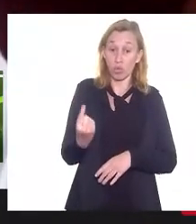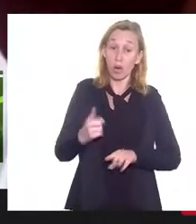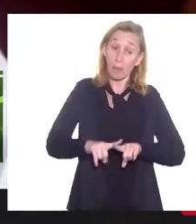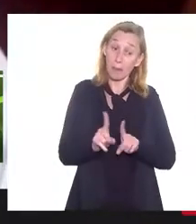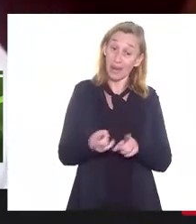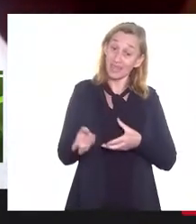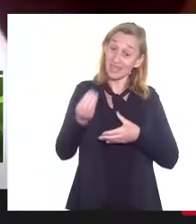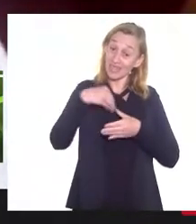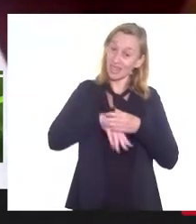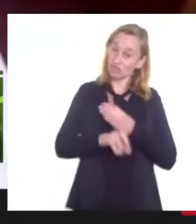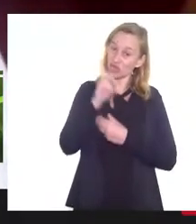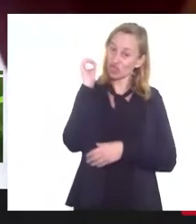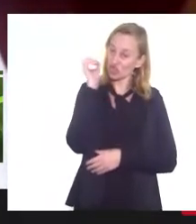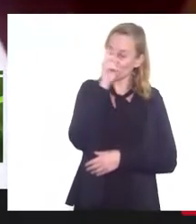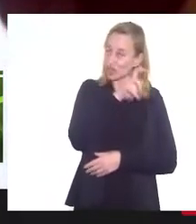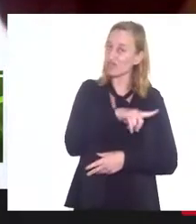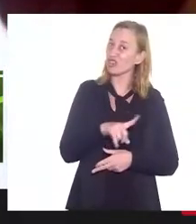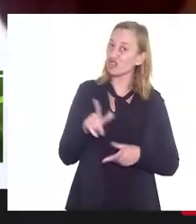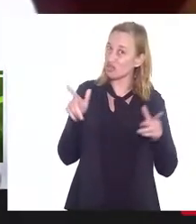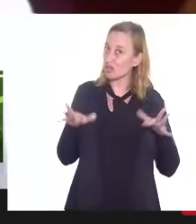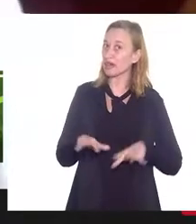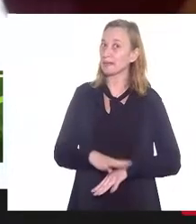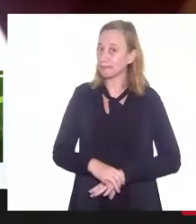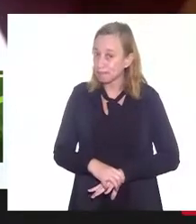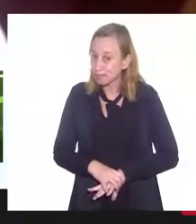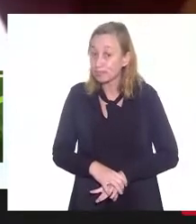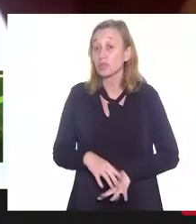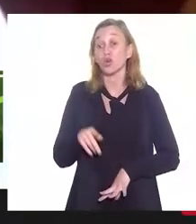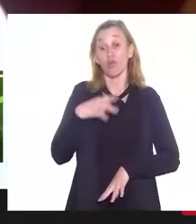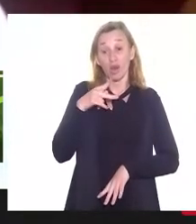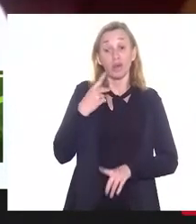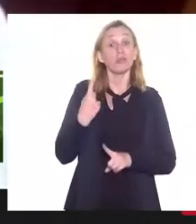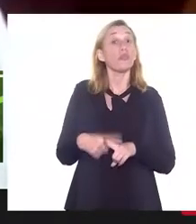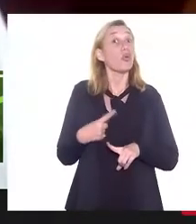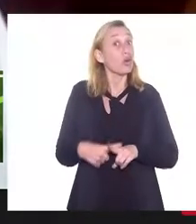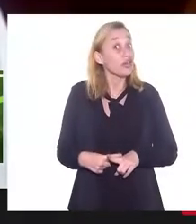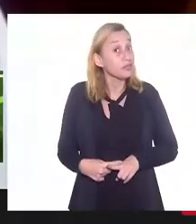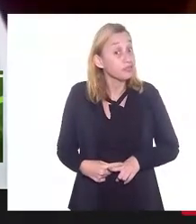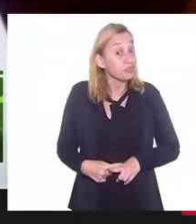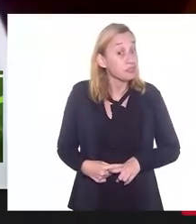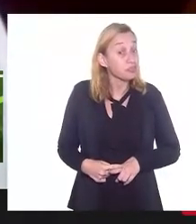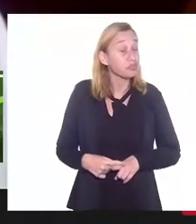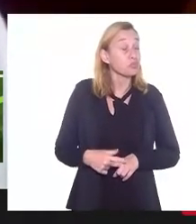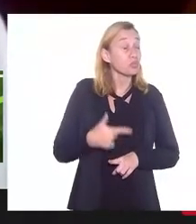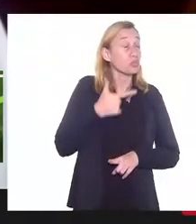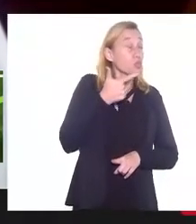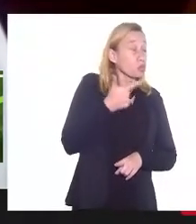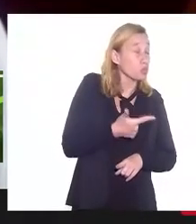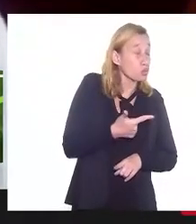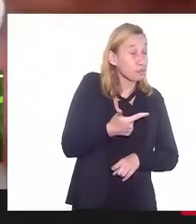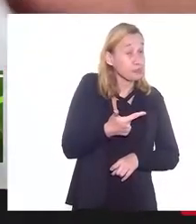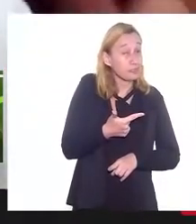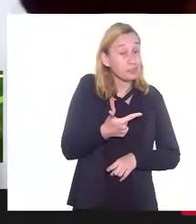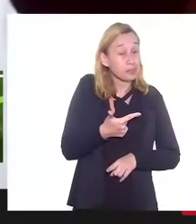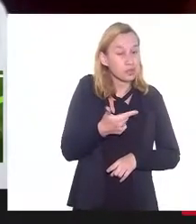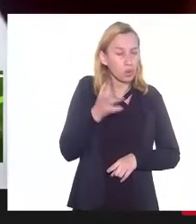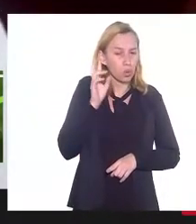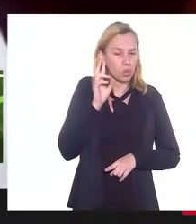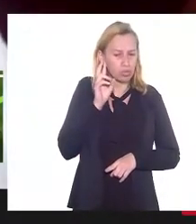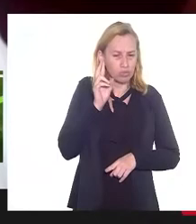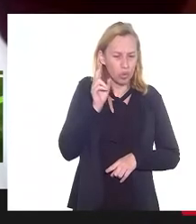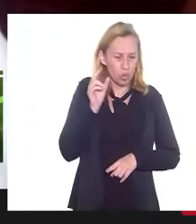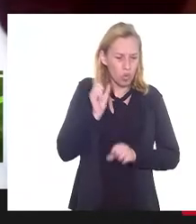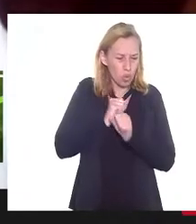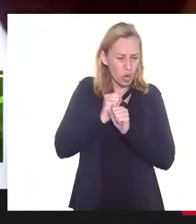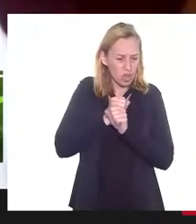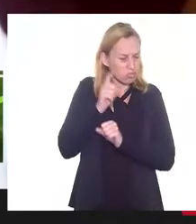internamente é completamente diferente. Eu estou dizendo isso porque em 2000, e não vou lembrar o ano,